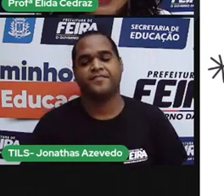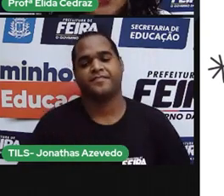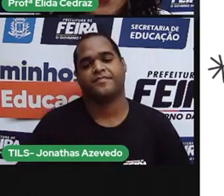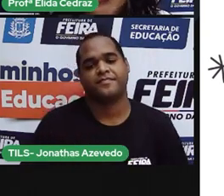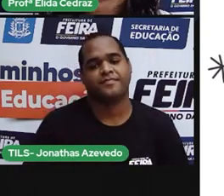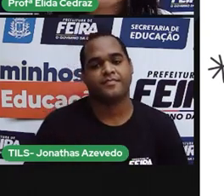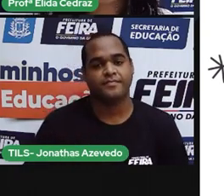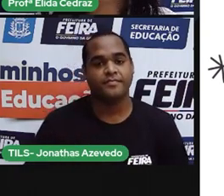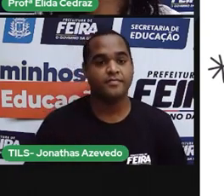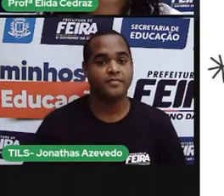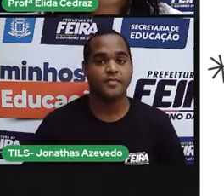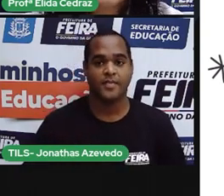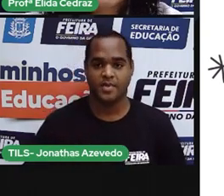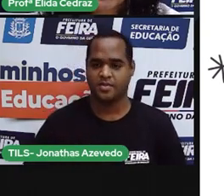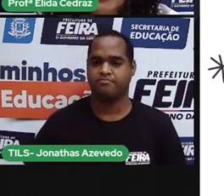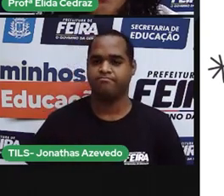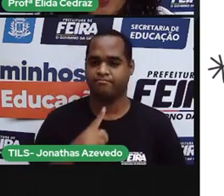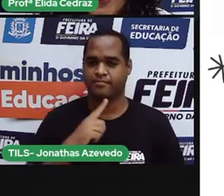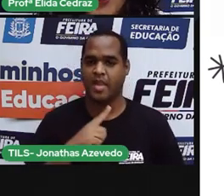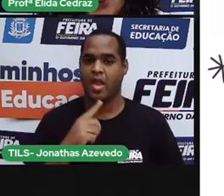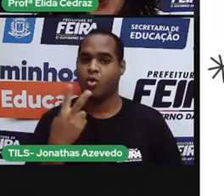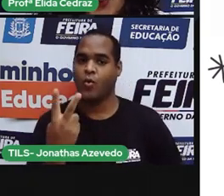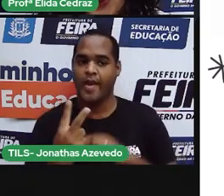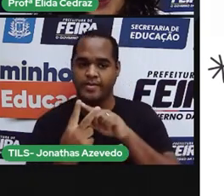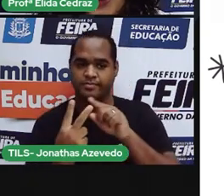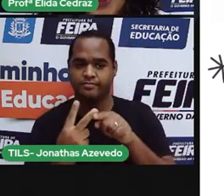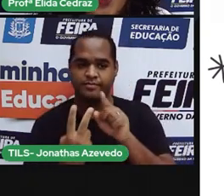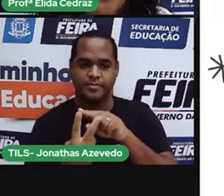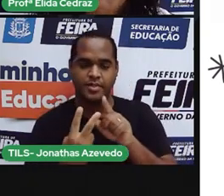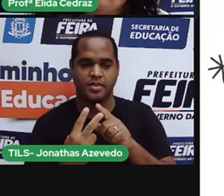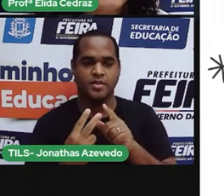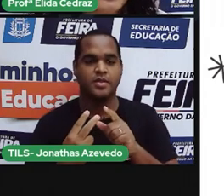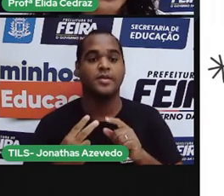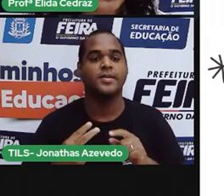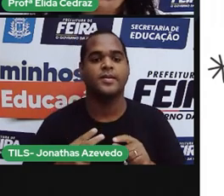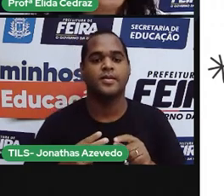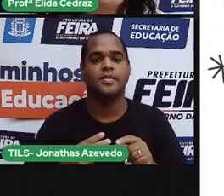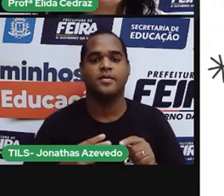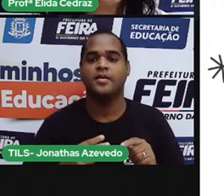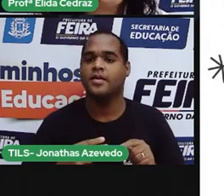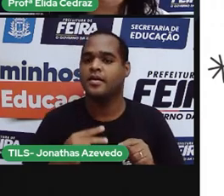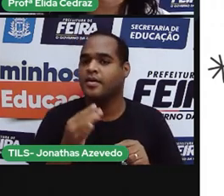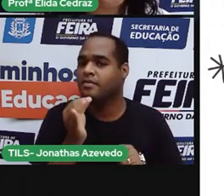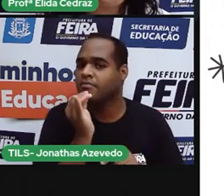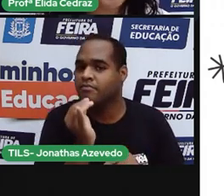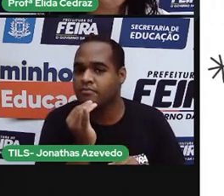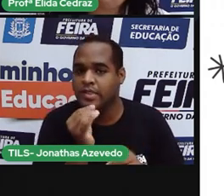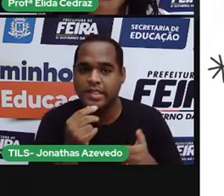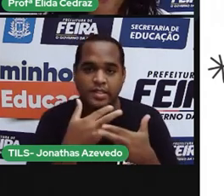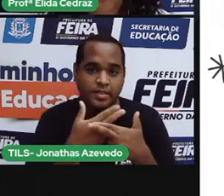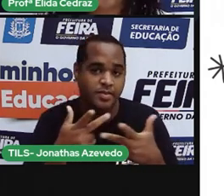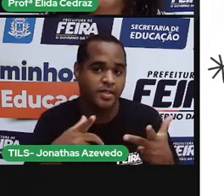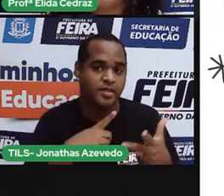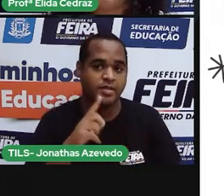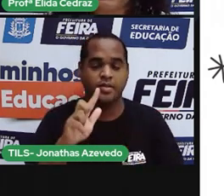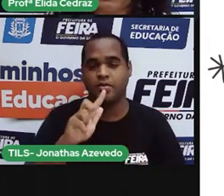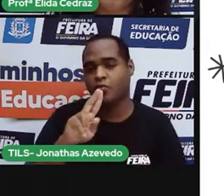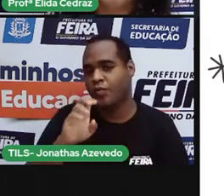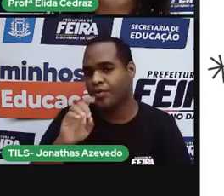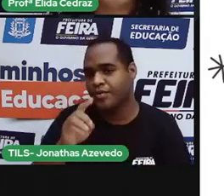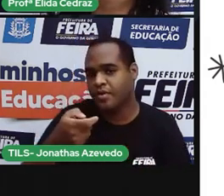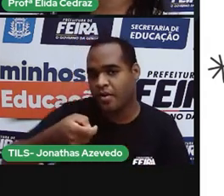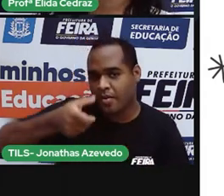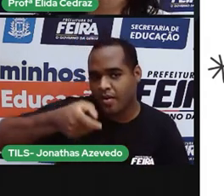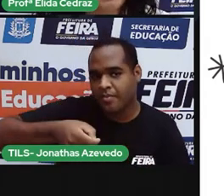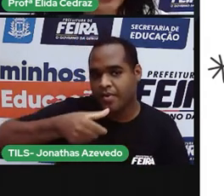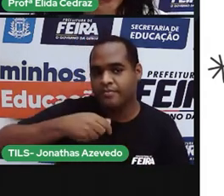Se eles dois juntarem as suas bolinhas de gudes, quantas gudes eles terão no total? Lembrando